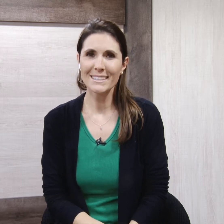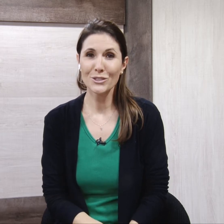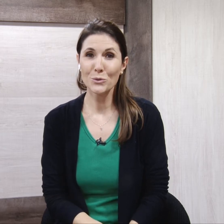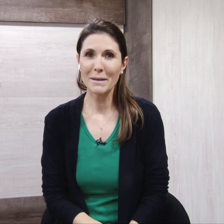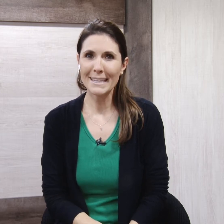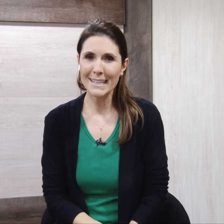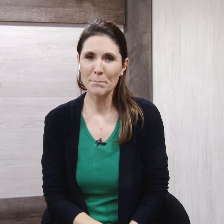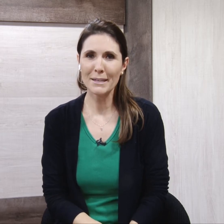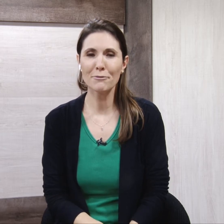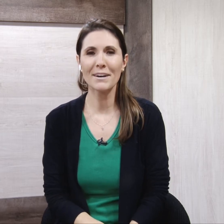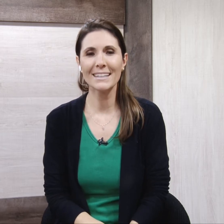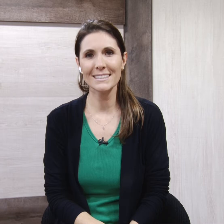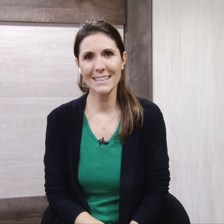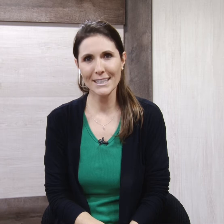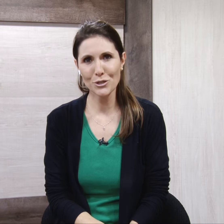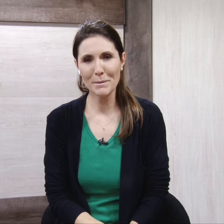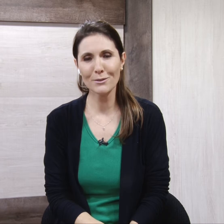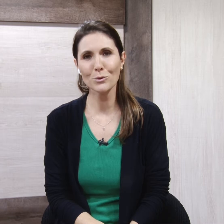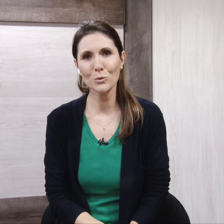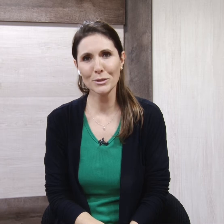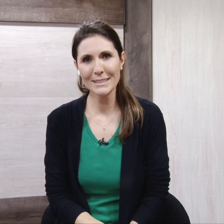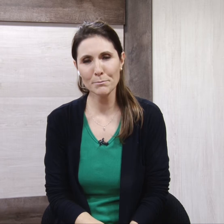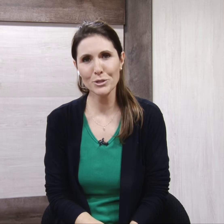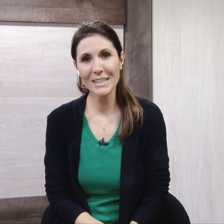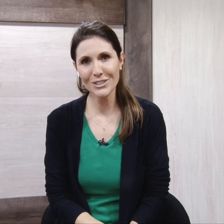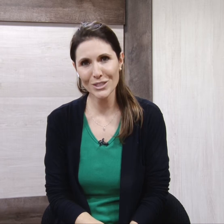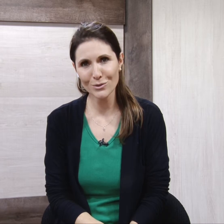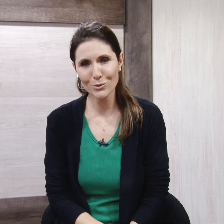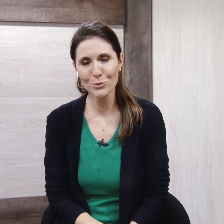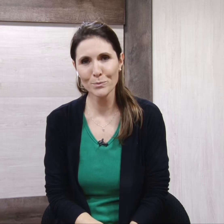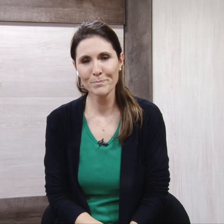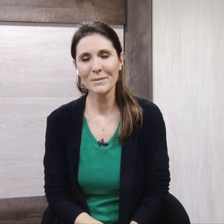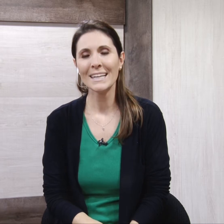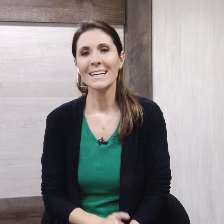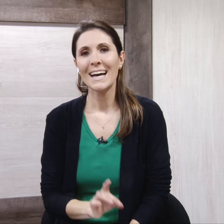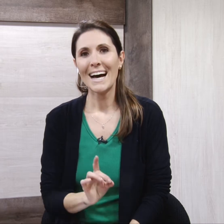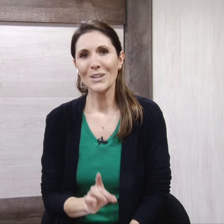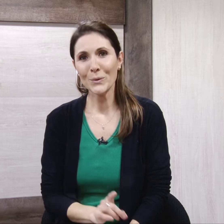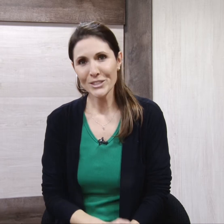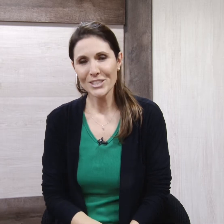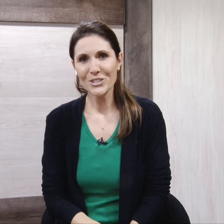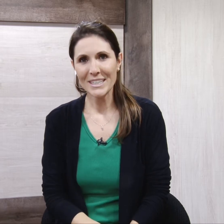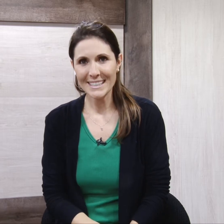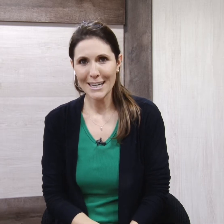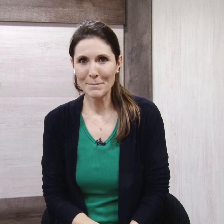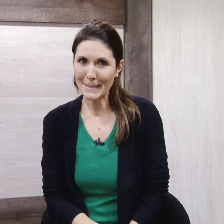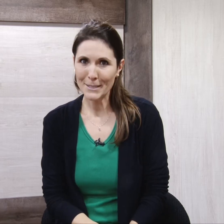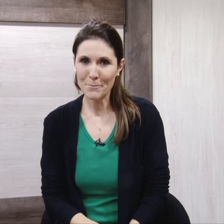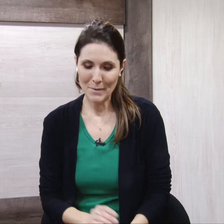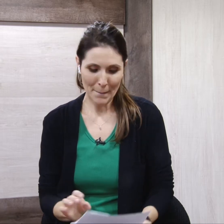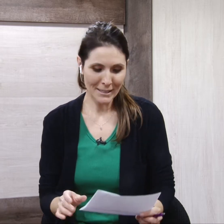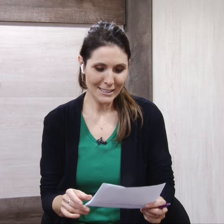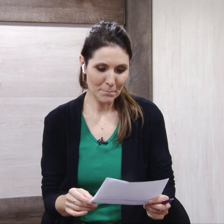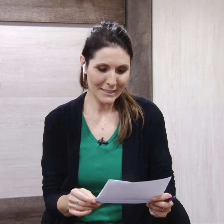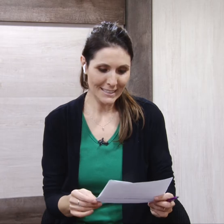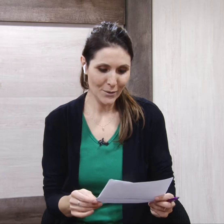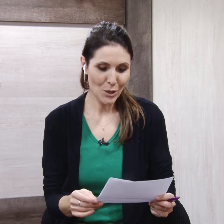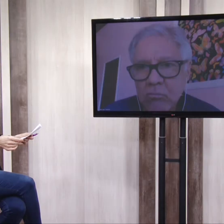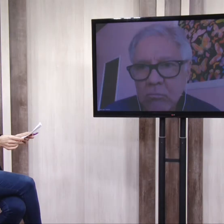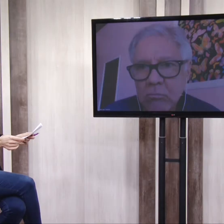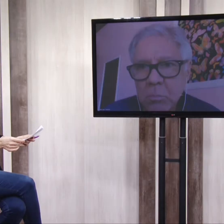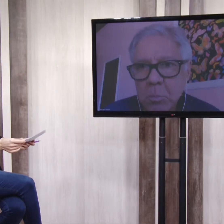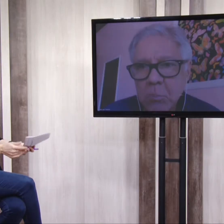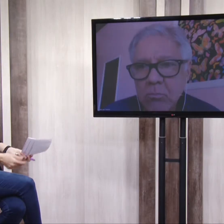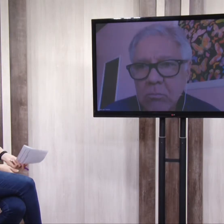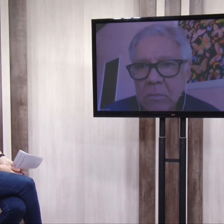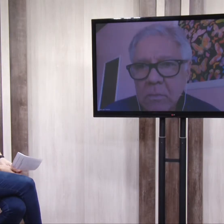anos, existe uma equipe que faz esse atendimento no município de Caxias do Sul. Hoje a gente recebe, então, a participação